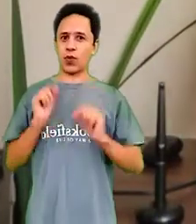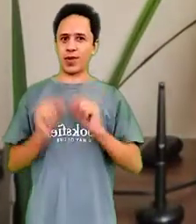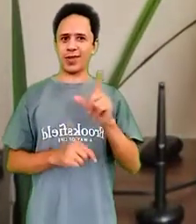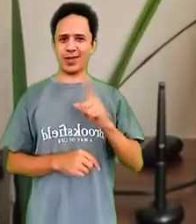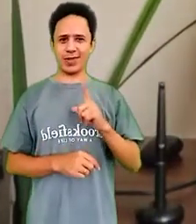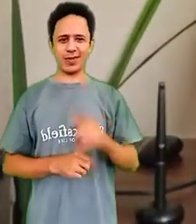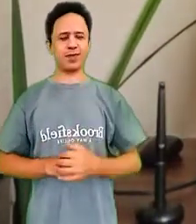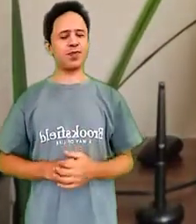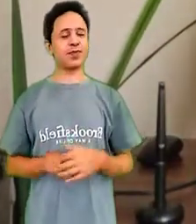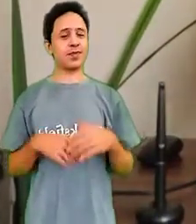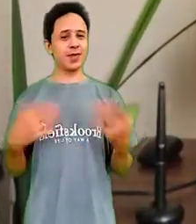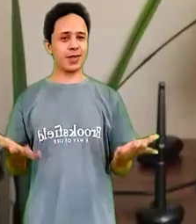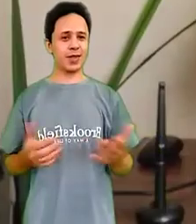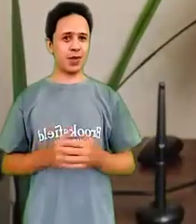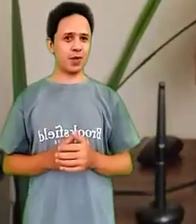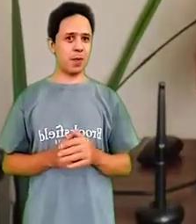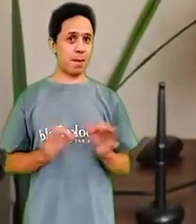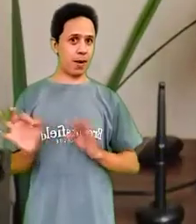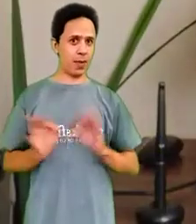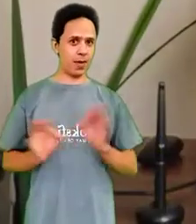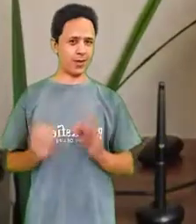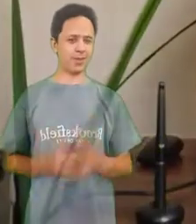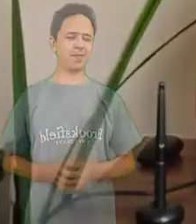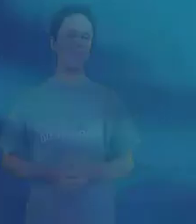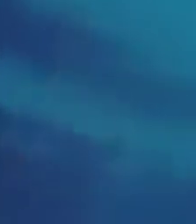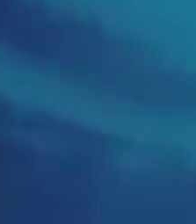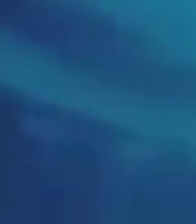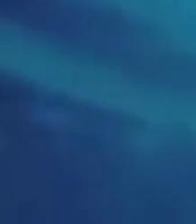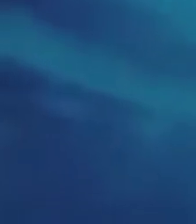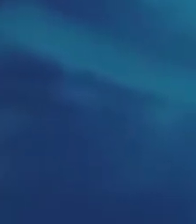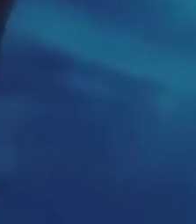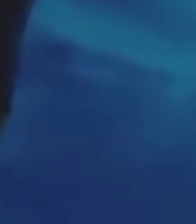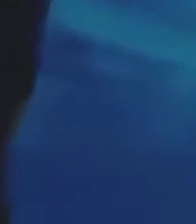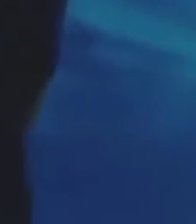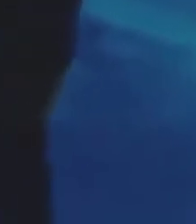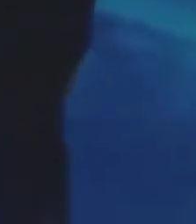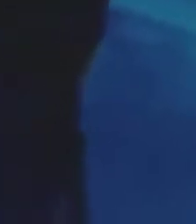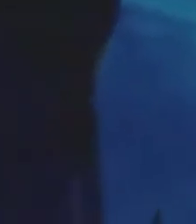o que é que nos espera. Então, se preparem! Se